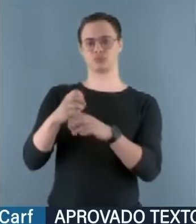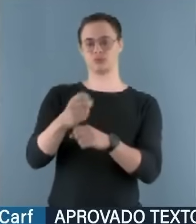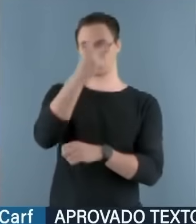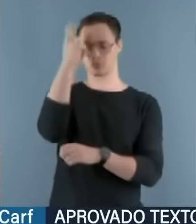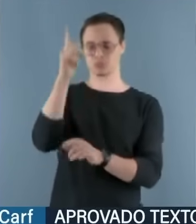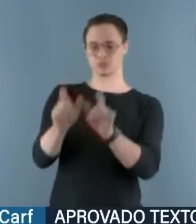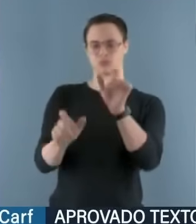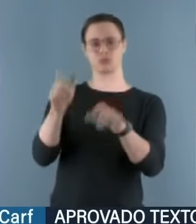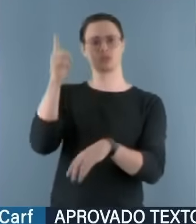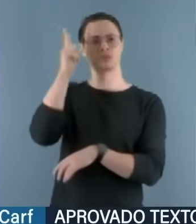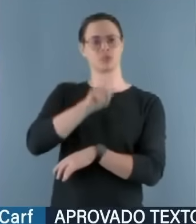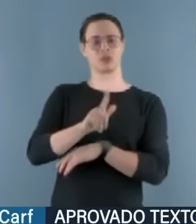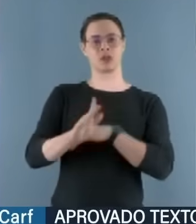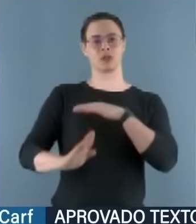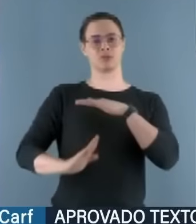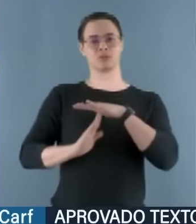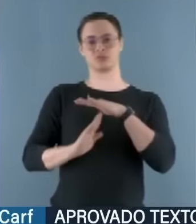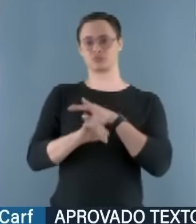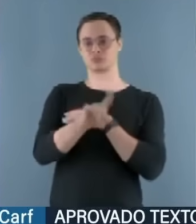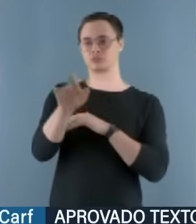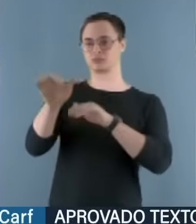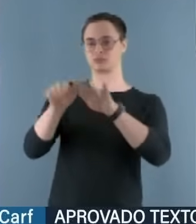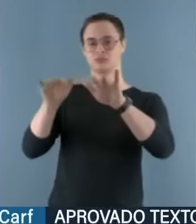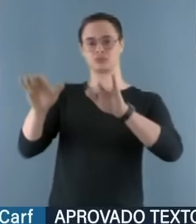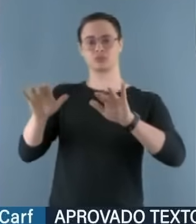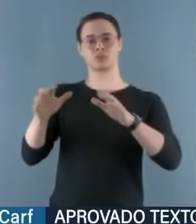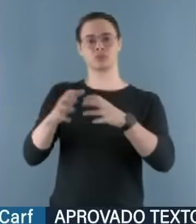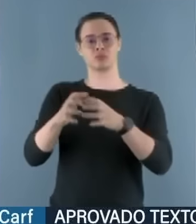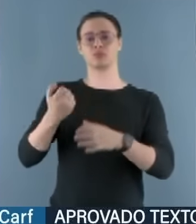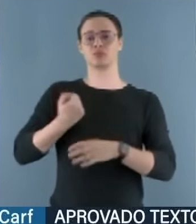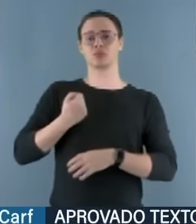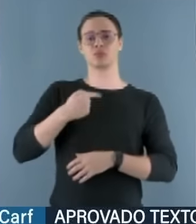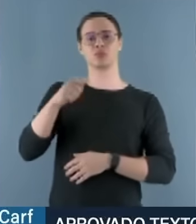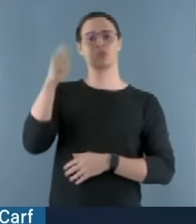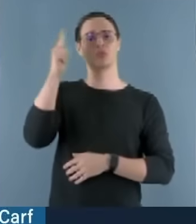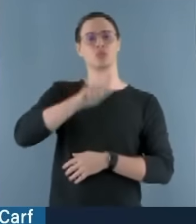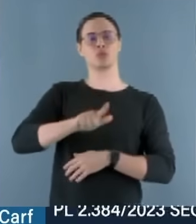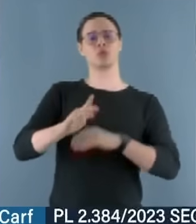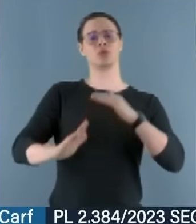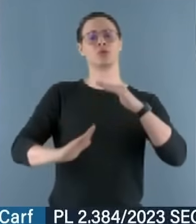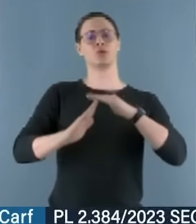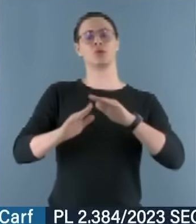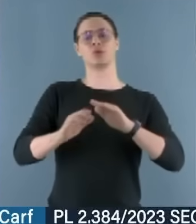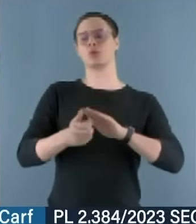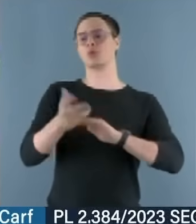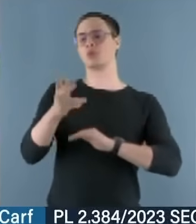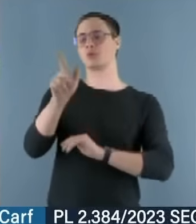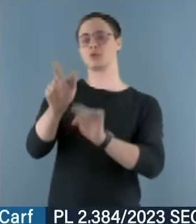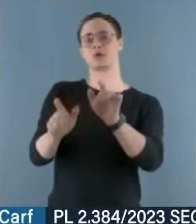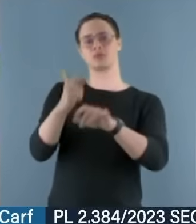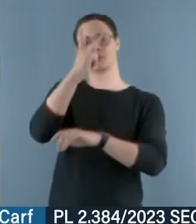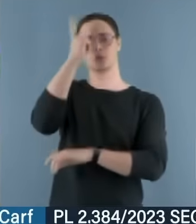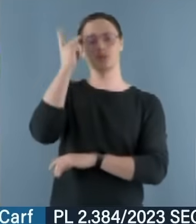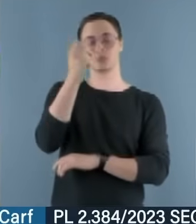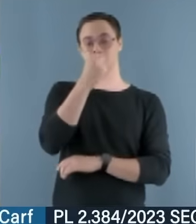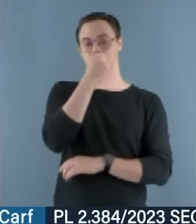ele consegue conter? O senhor convocou um pelotão. Esse pelotão consegue conter quantas pessoas, senhor G. Dias?